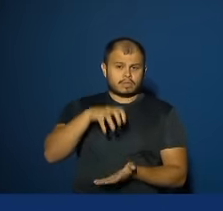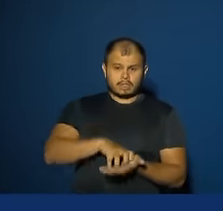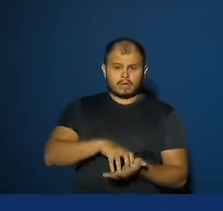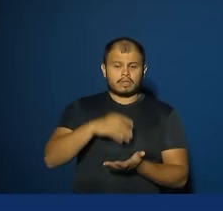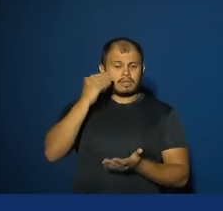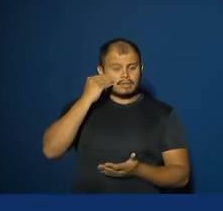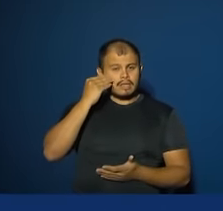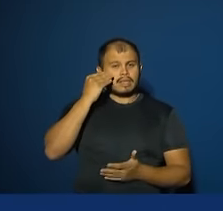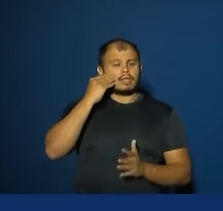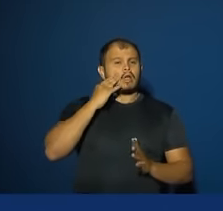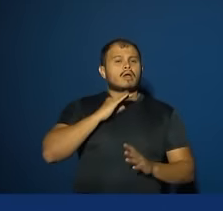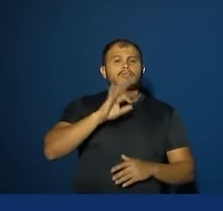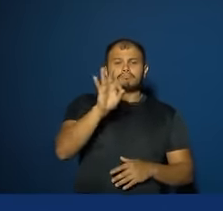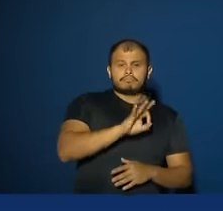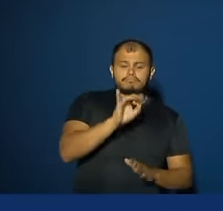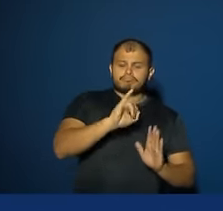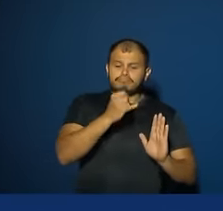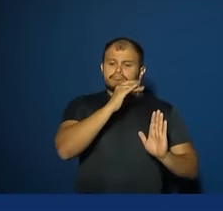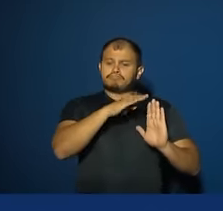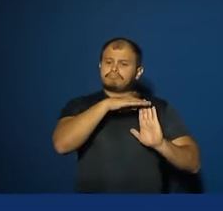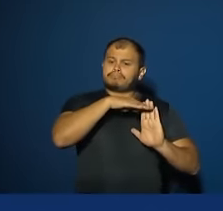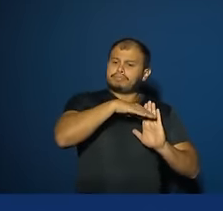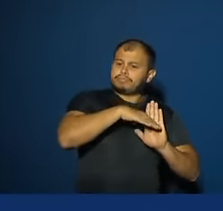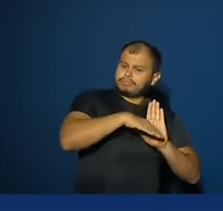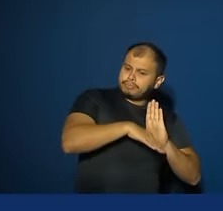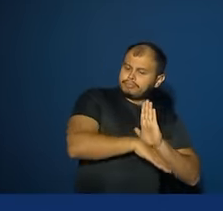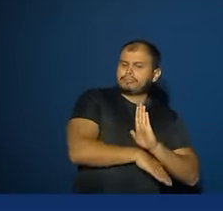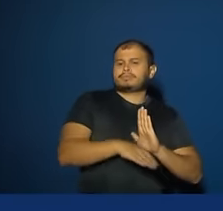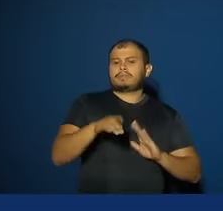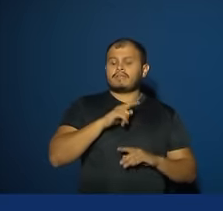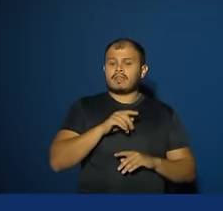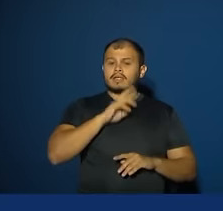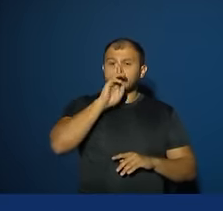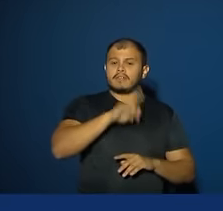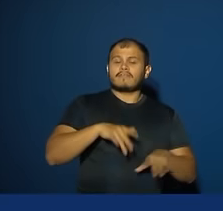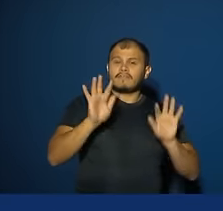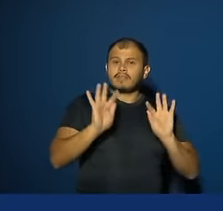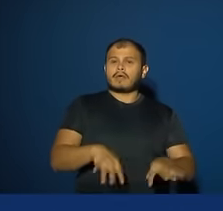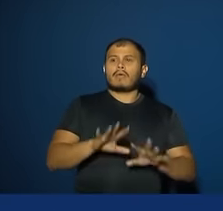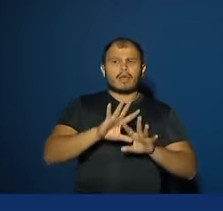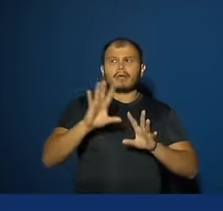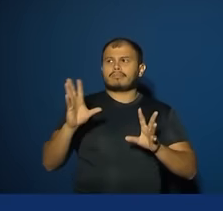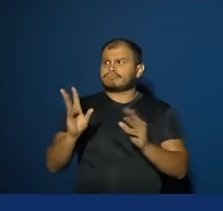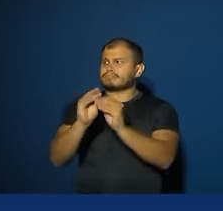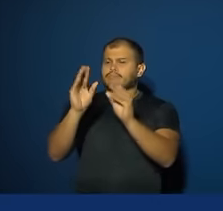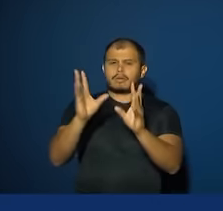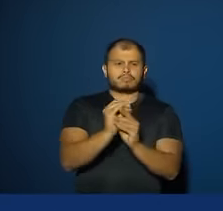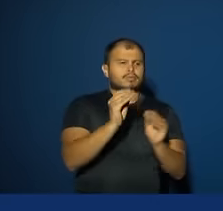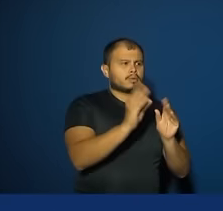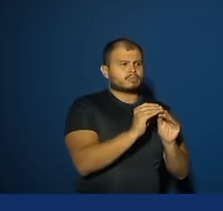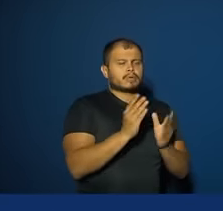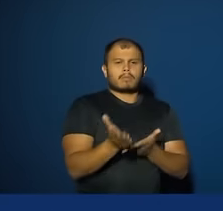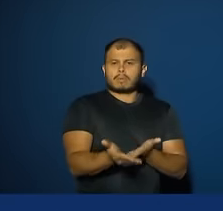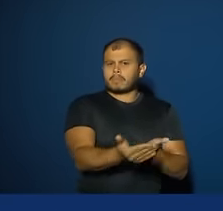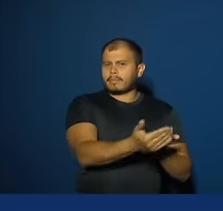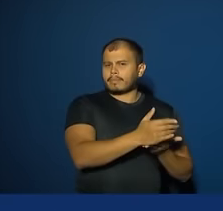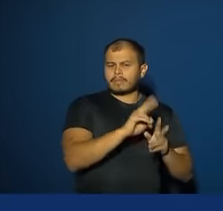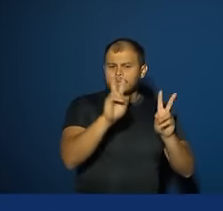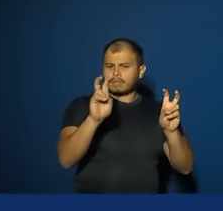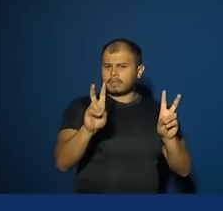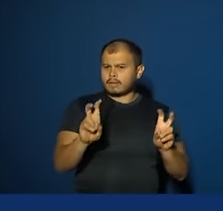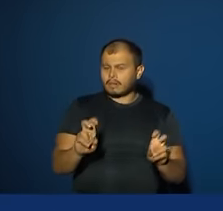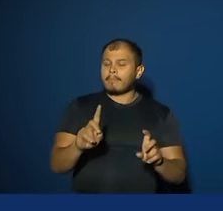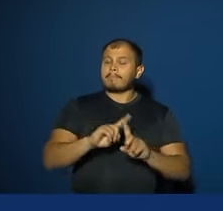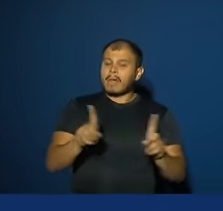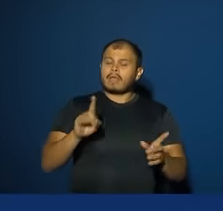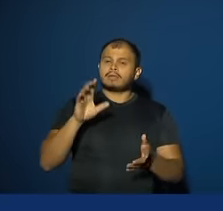inflação e obviamente que a o resultado final da inflação é um conjunto de coisas mas o banco central fez o máximo para fazer a meta de